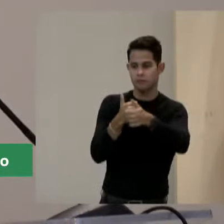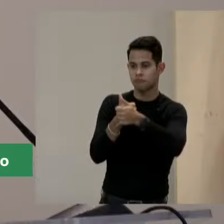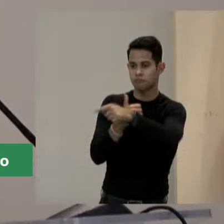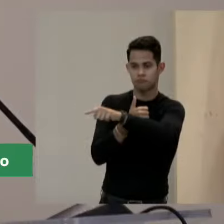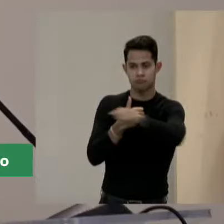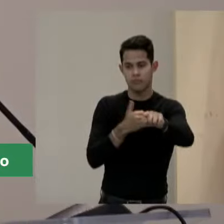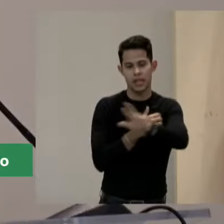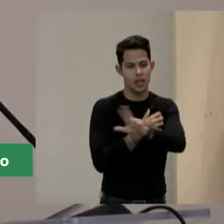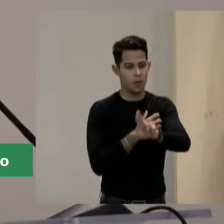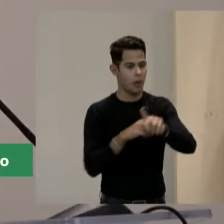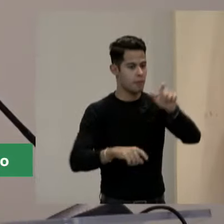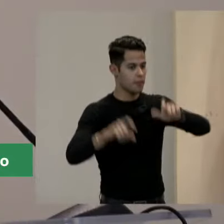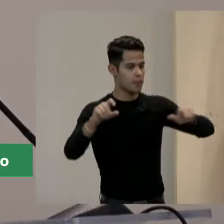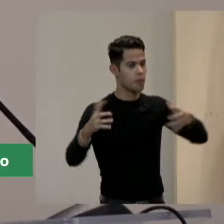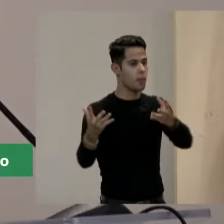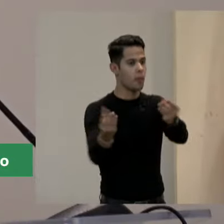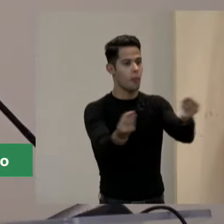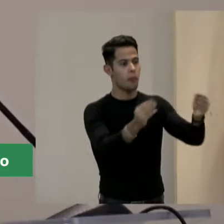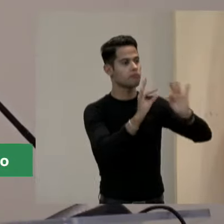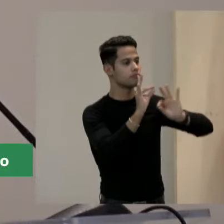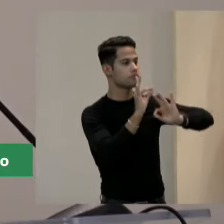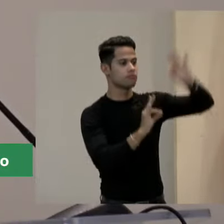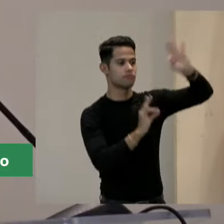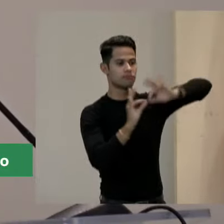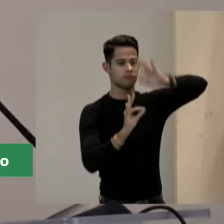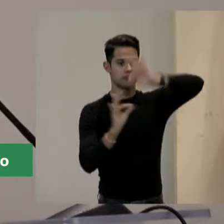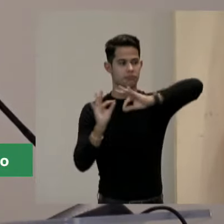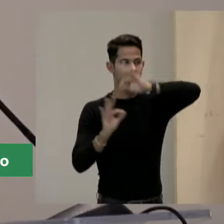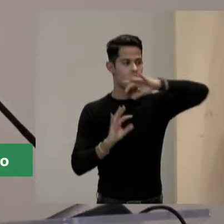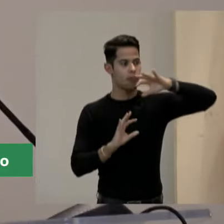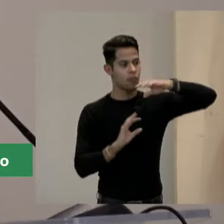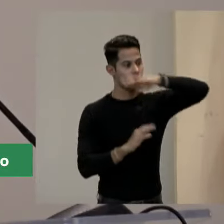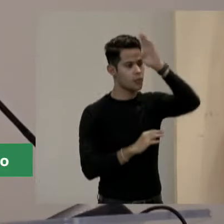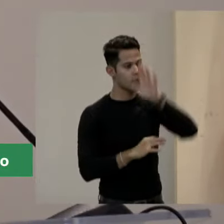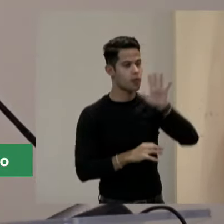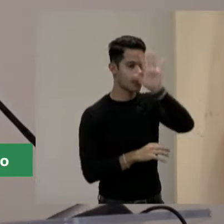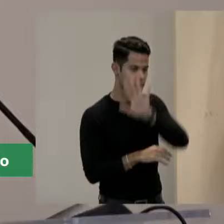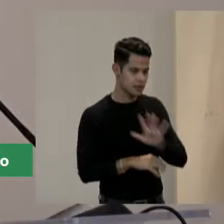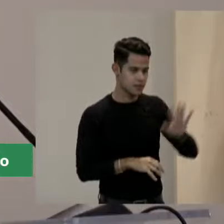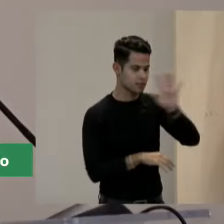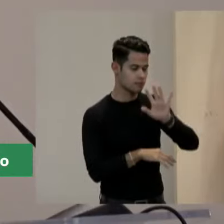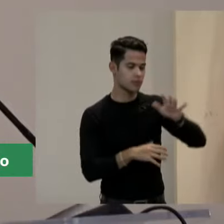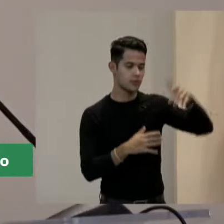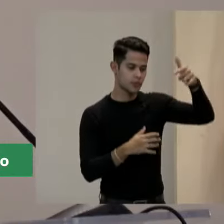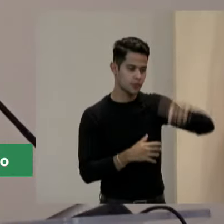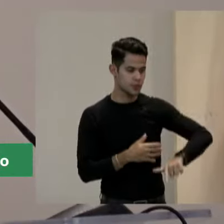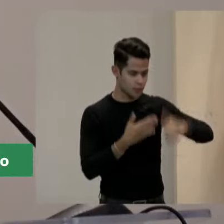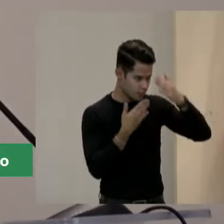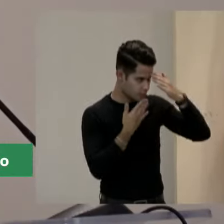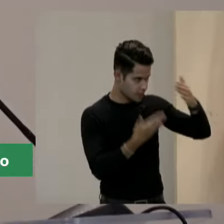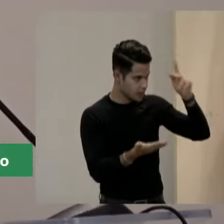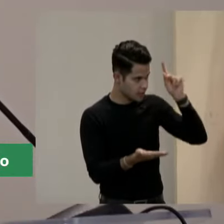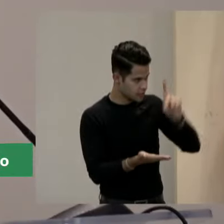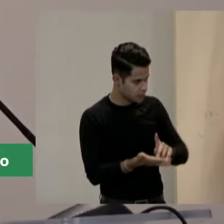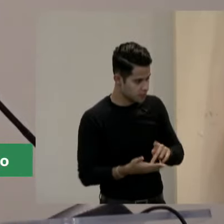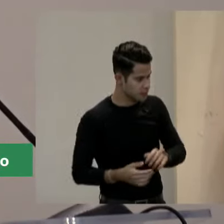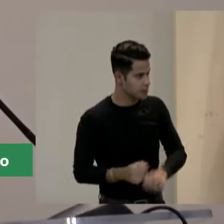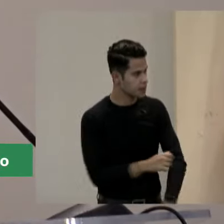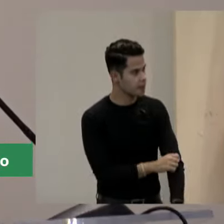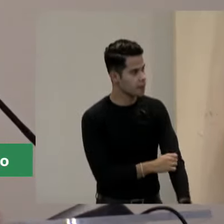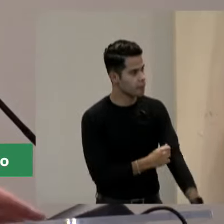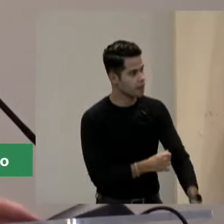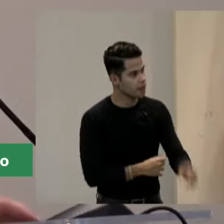com a gente. Então, agradeço imensamente a dedicação de todos vocês. Né, a